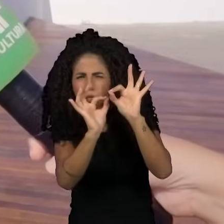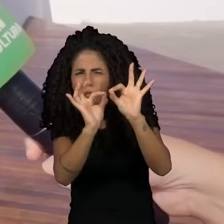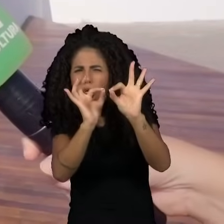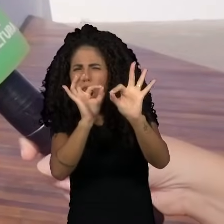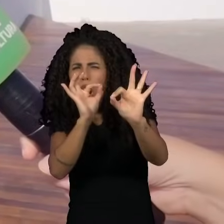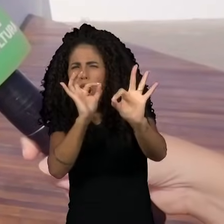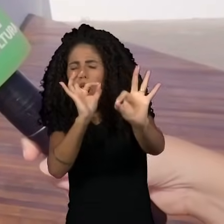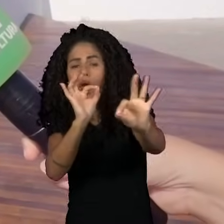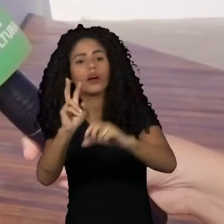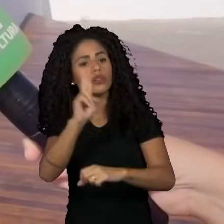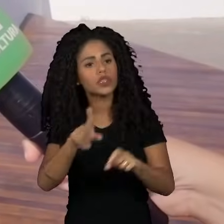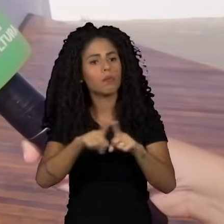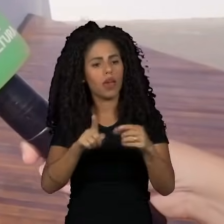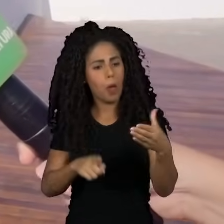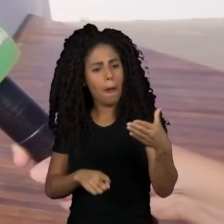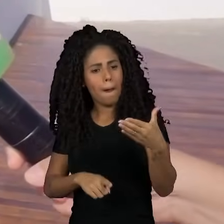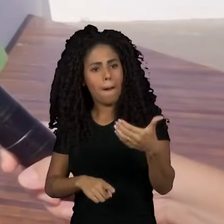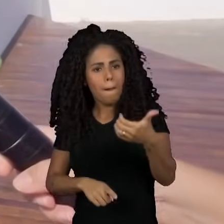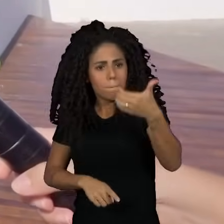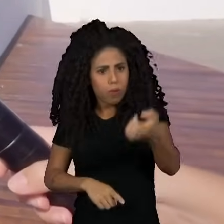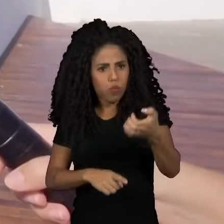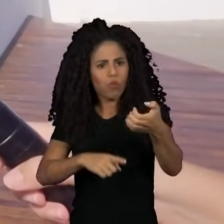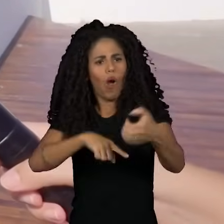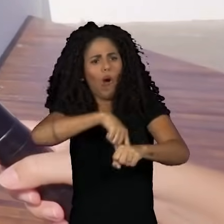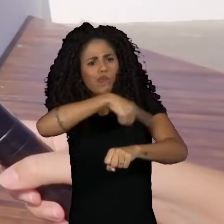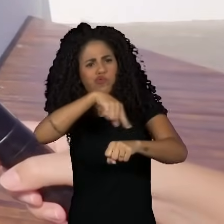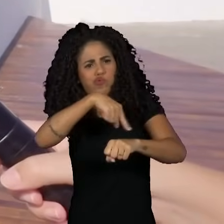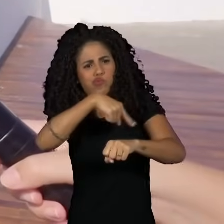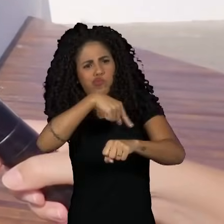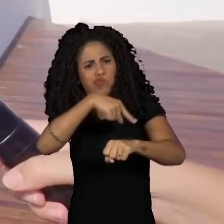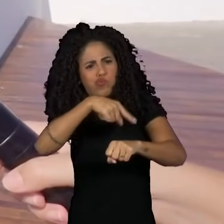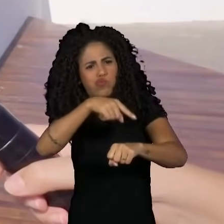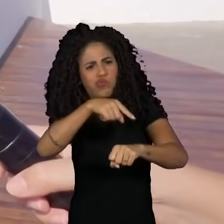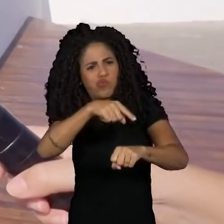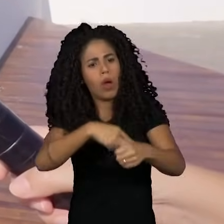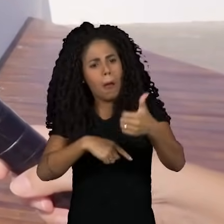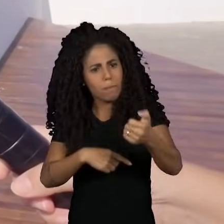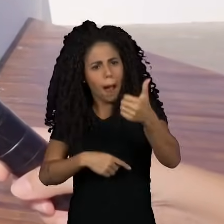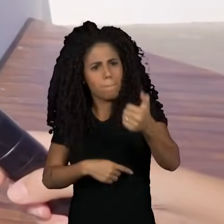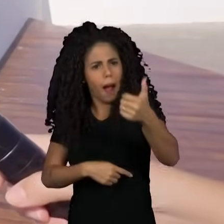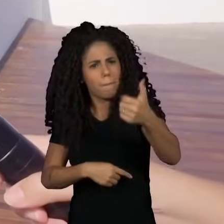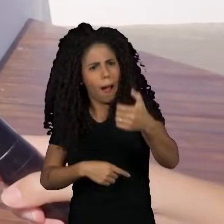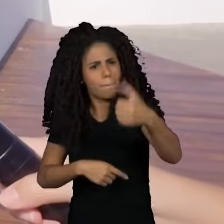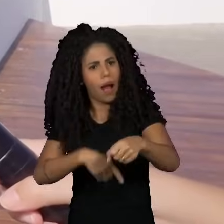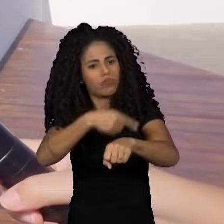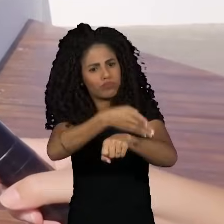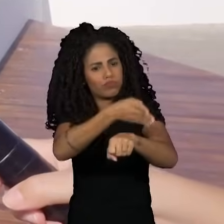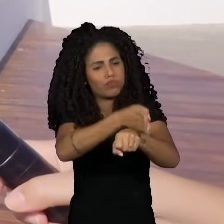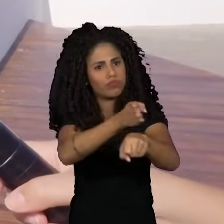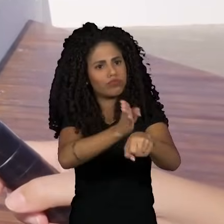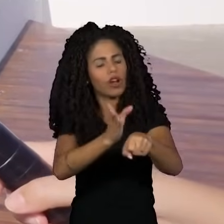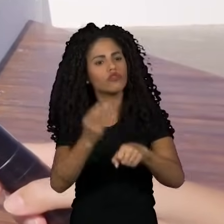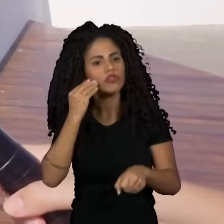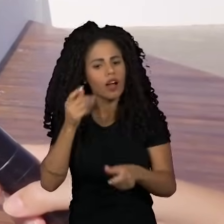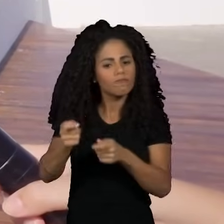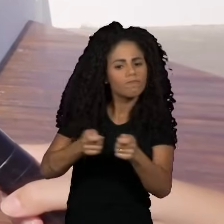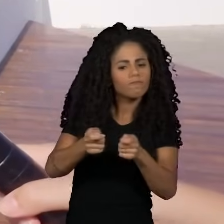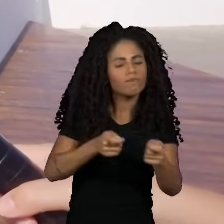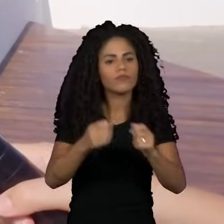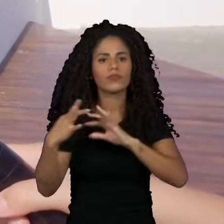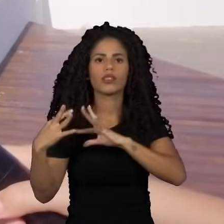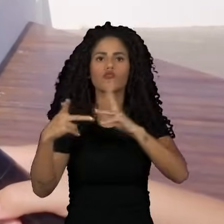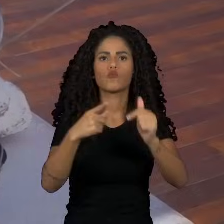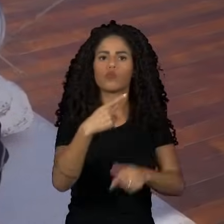gente utiliza esse contador justamente para fazer a contagem. Então a cada golfinho vai passando, a gente vai dando cliques no contador mecânico e a gente consegue realizar a contagem